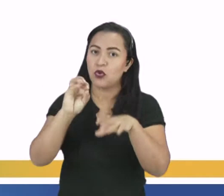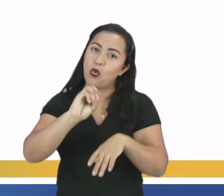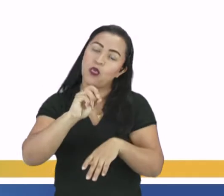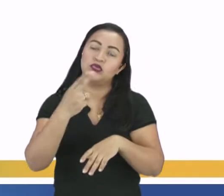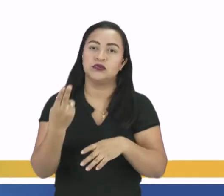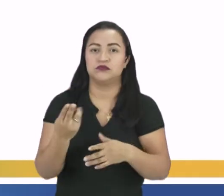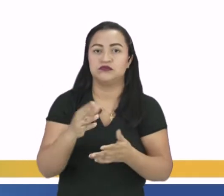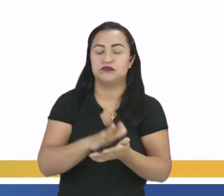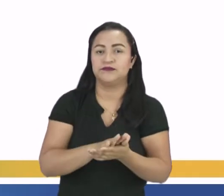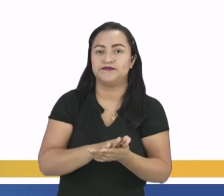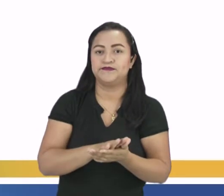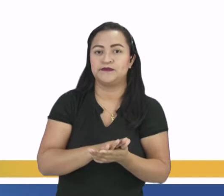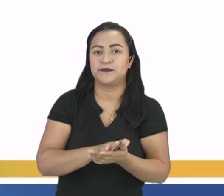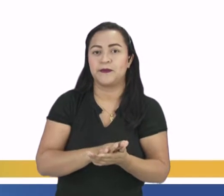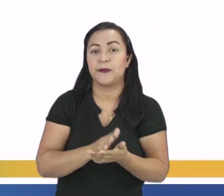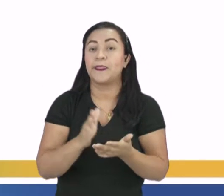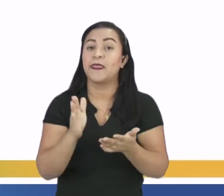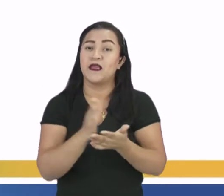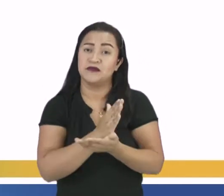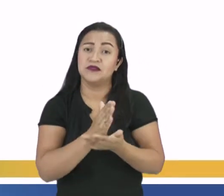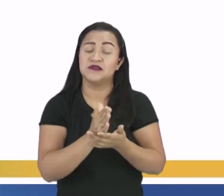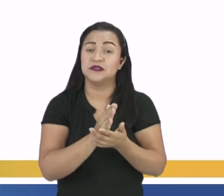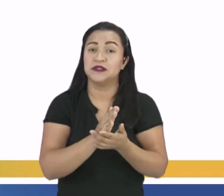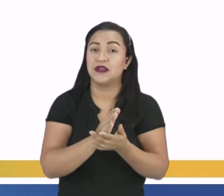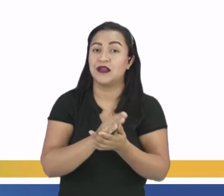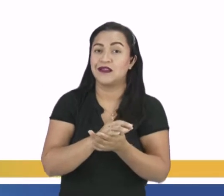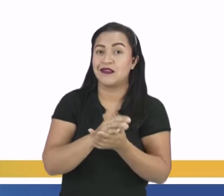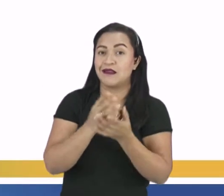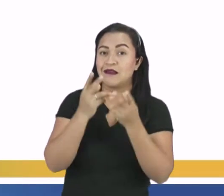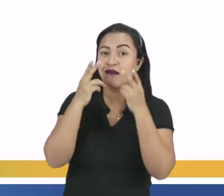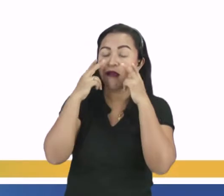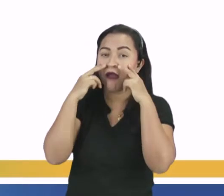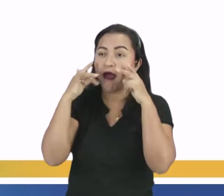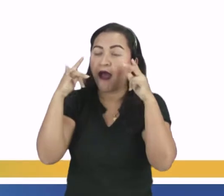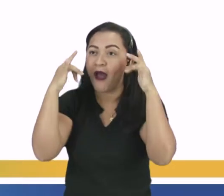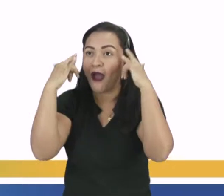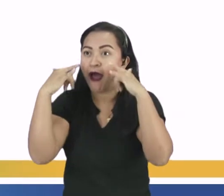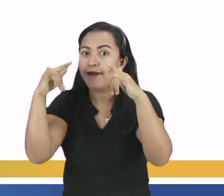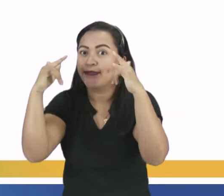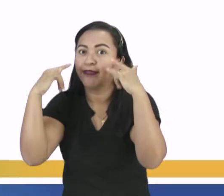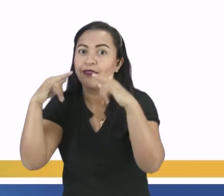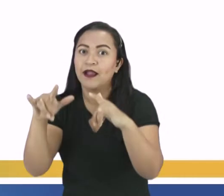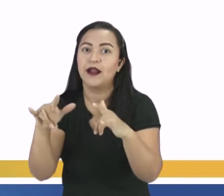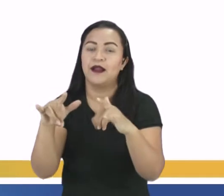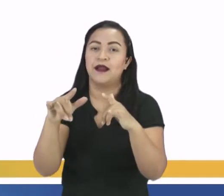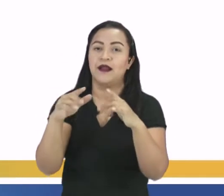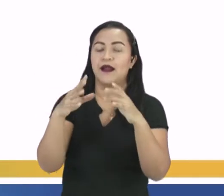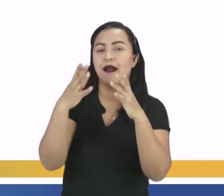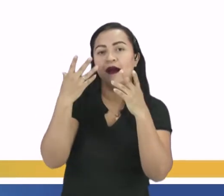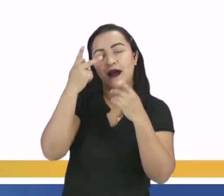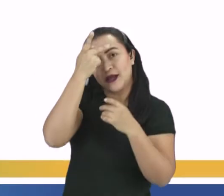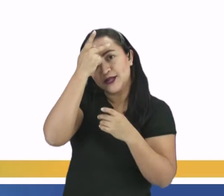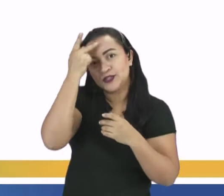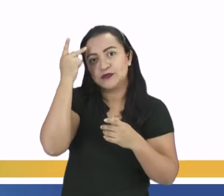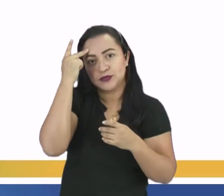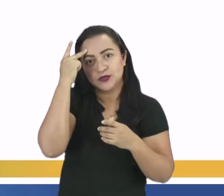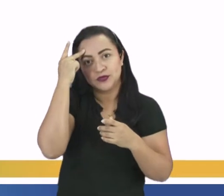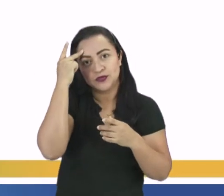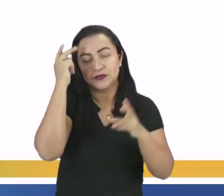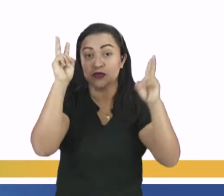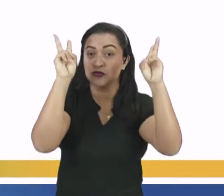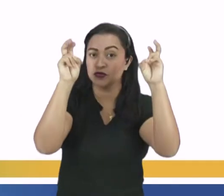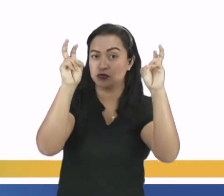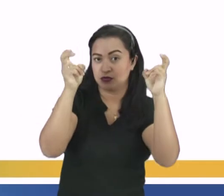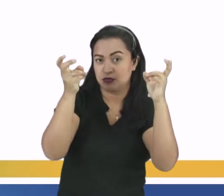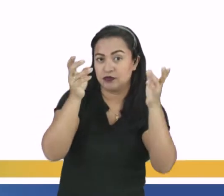infelizmente, geralmente é o título que atrai as pessoas, independente da quantidade de tempo e de esforço feito para você